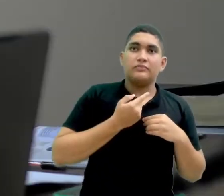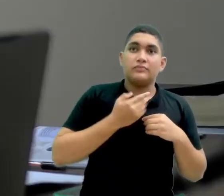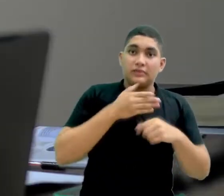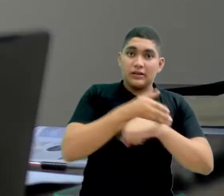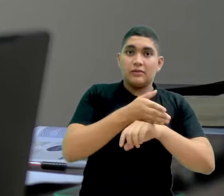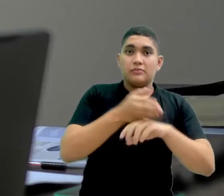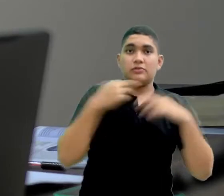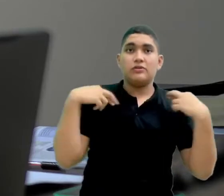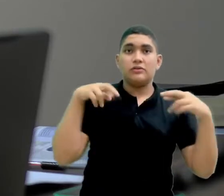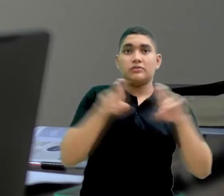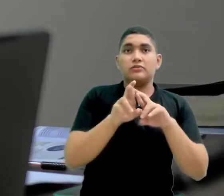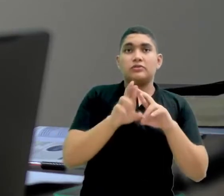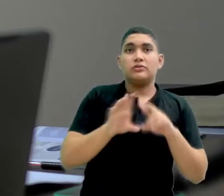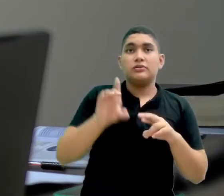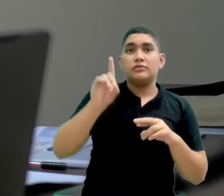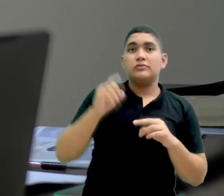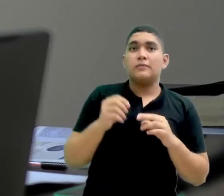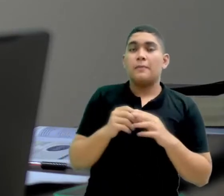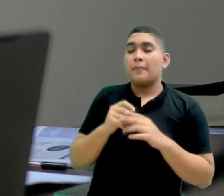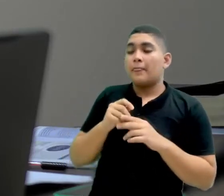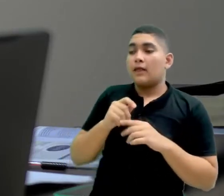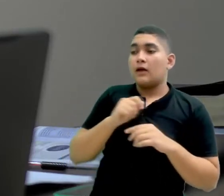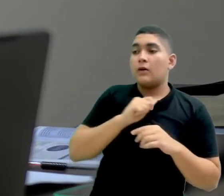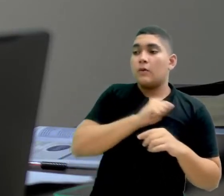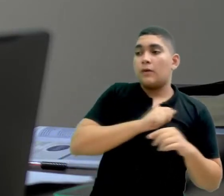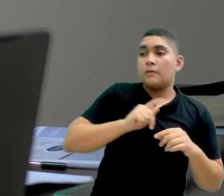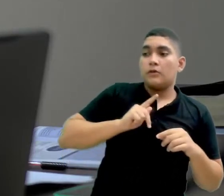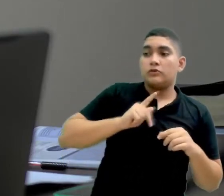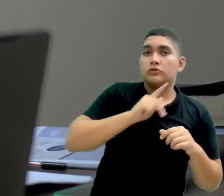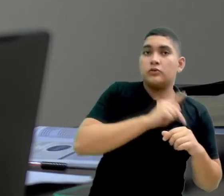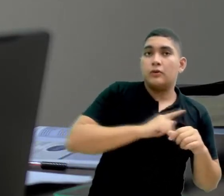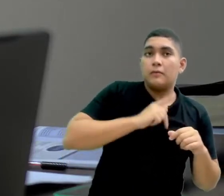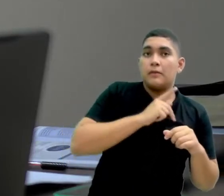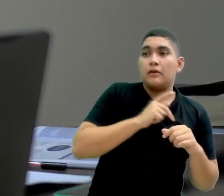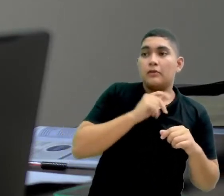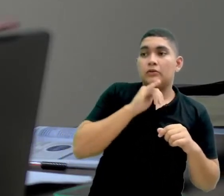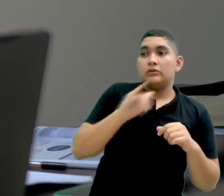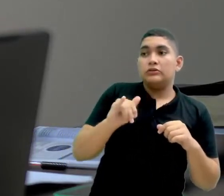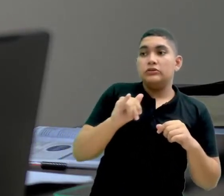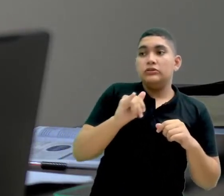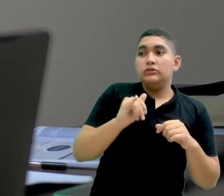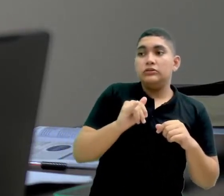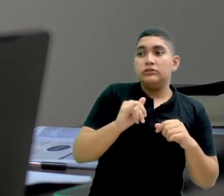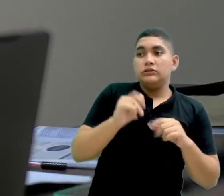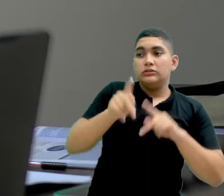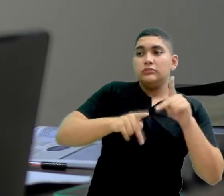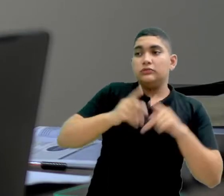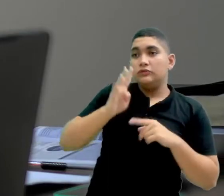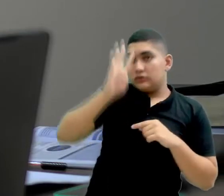vai escrever aos Romanos, ele vai dizer que nenhuma carne, né, será justificada